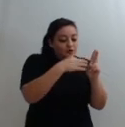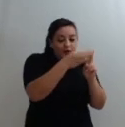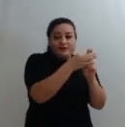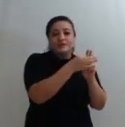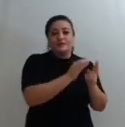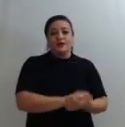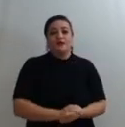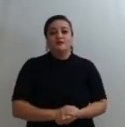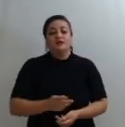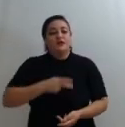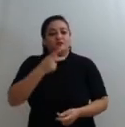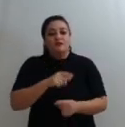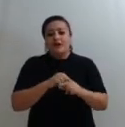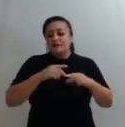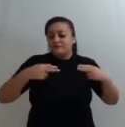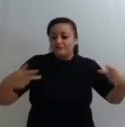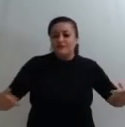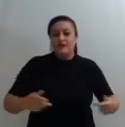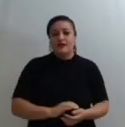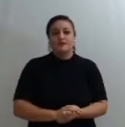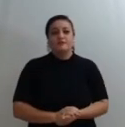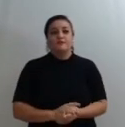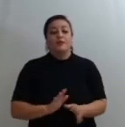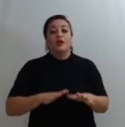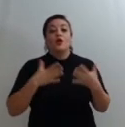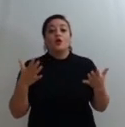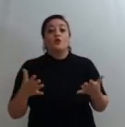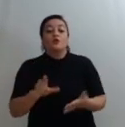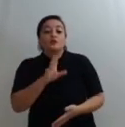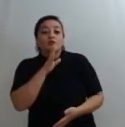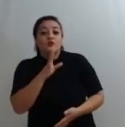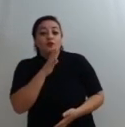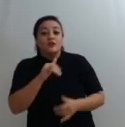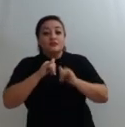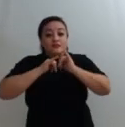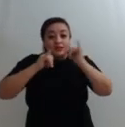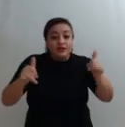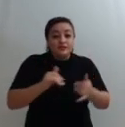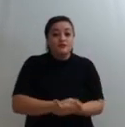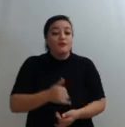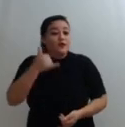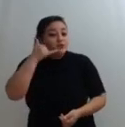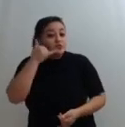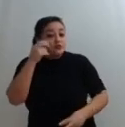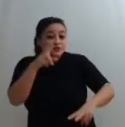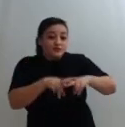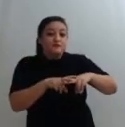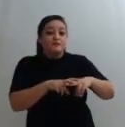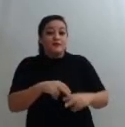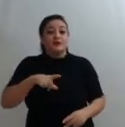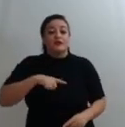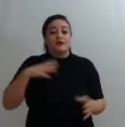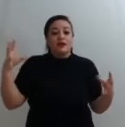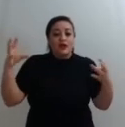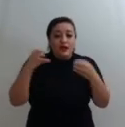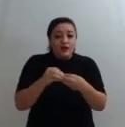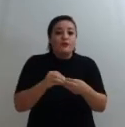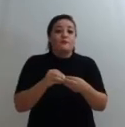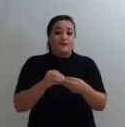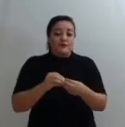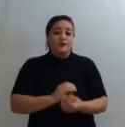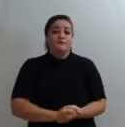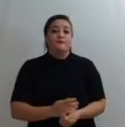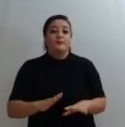precedentes. Quanto ao acesso às informações contidas nos equipamentos apreendidos, acompanha a conclusão do eminente relator. Quando se verifica